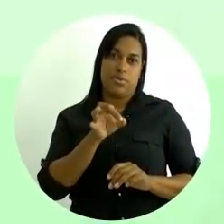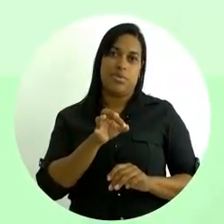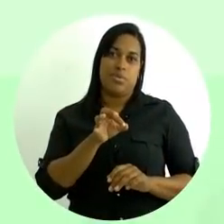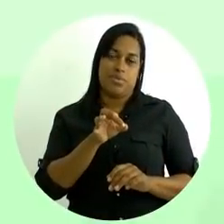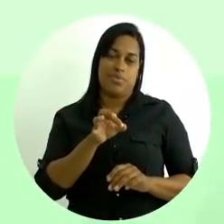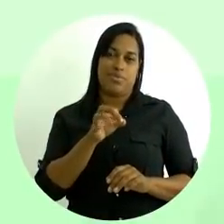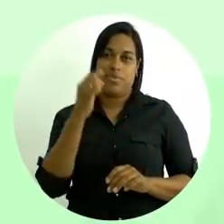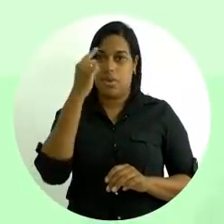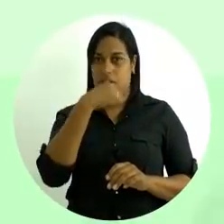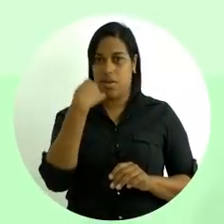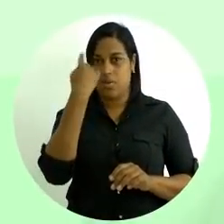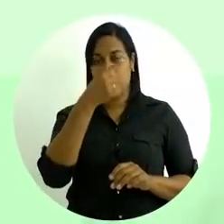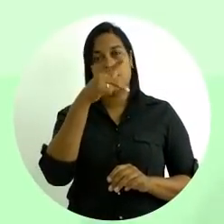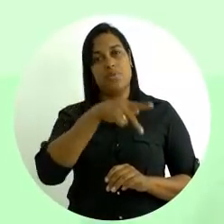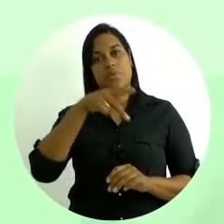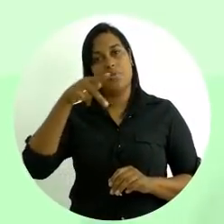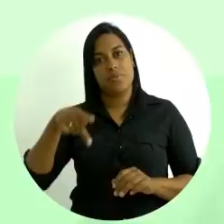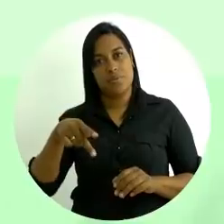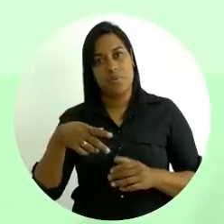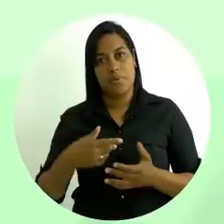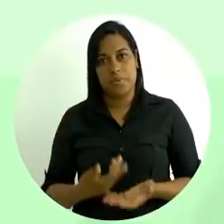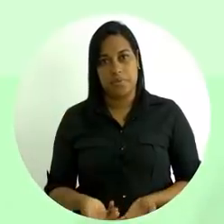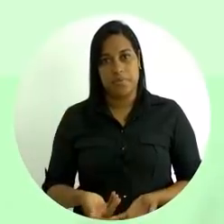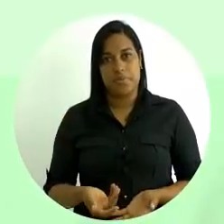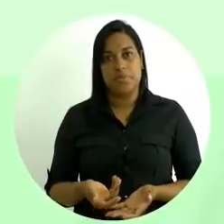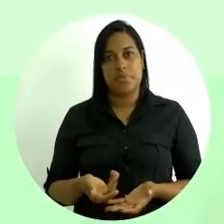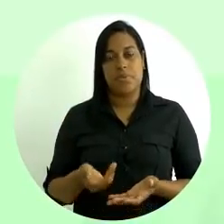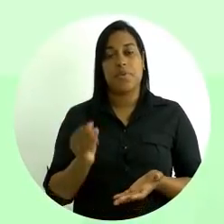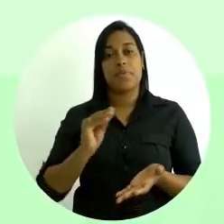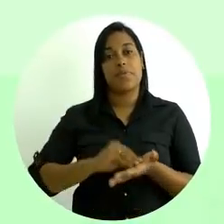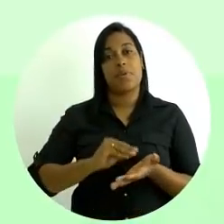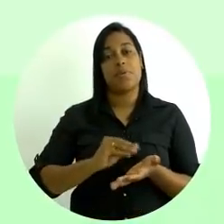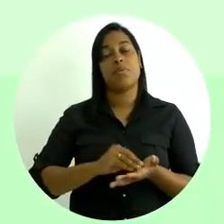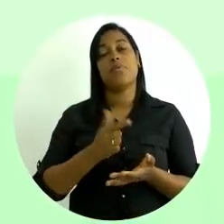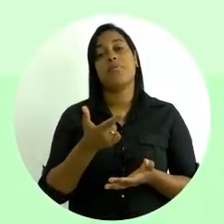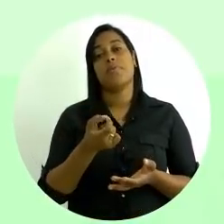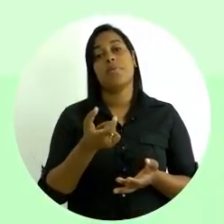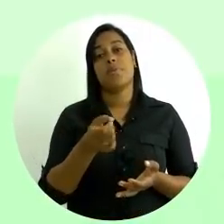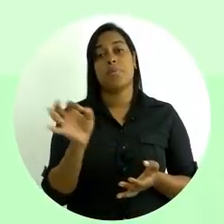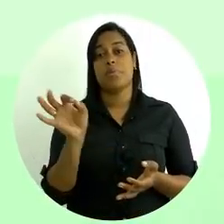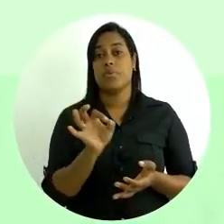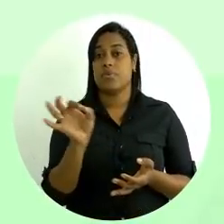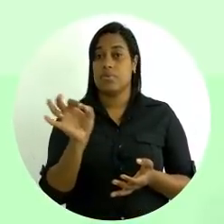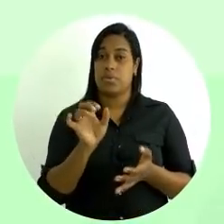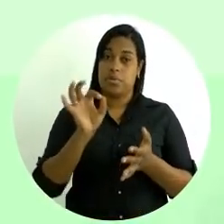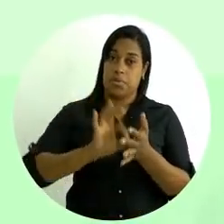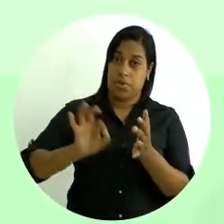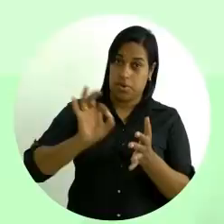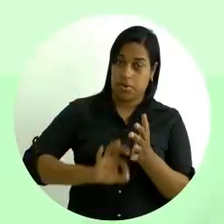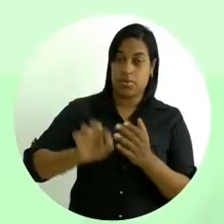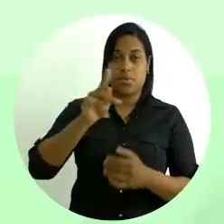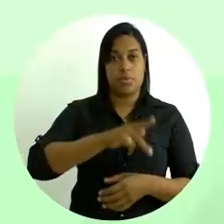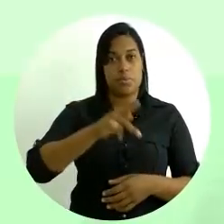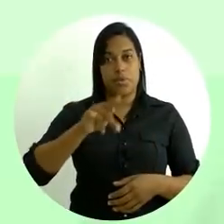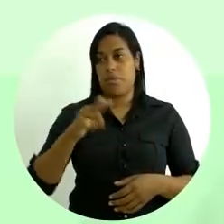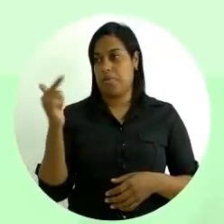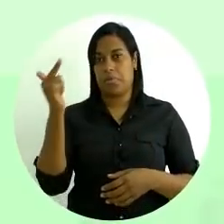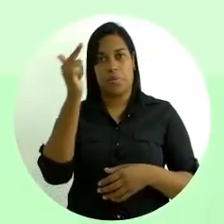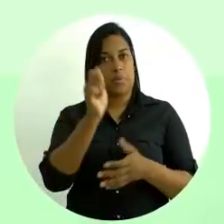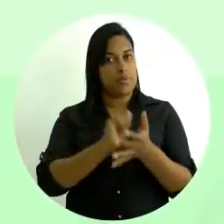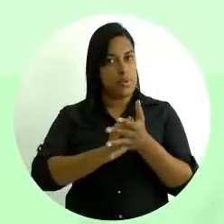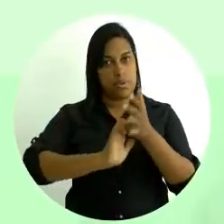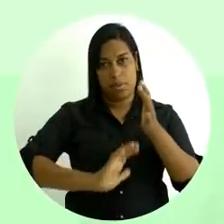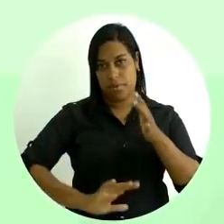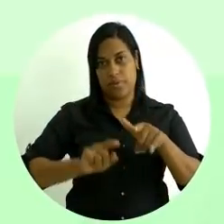80% da carga horária desse professor. Então, lhe sobram 20% para a correção de provas e